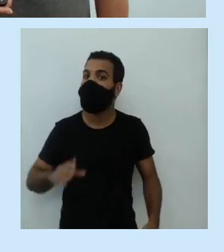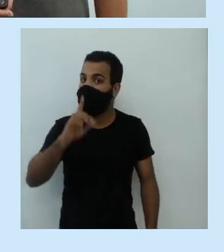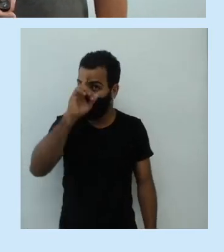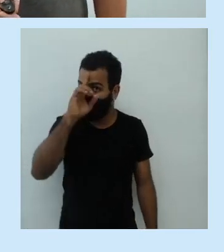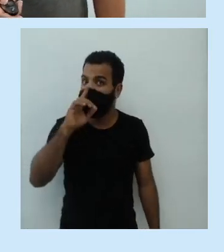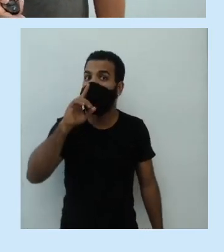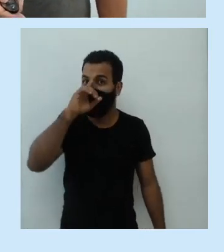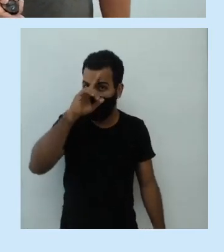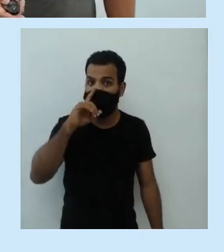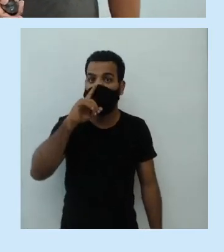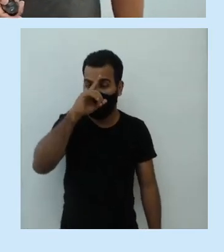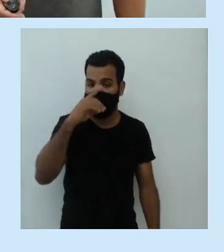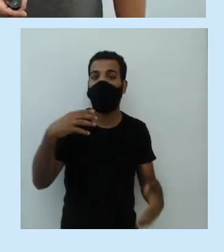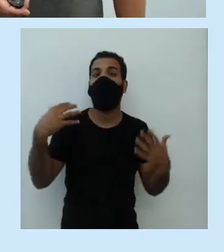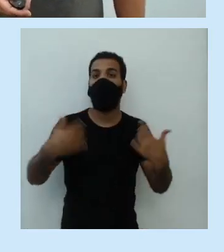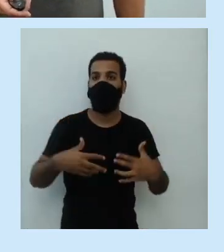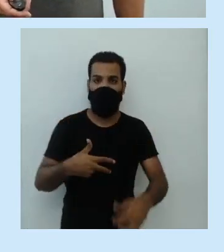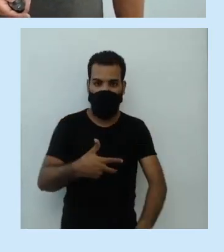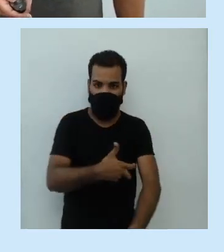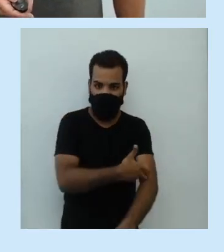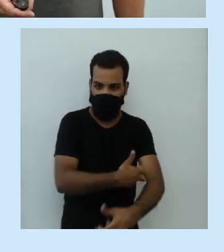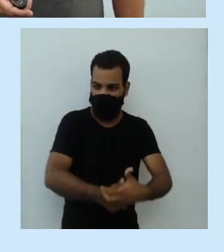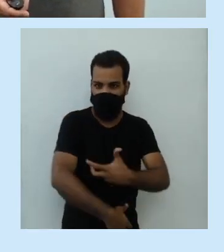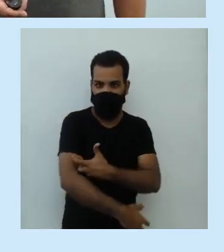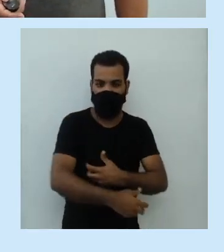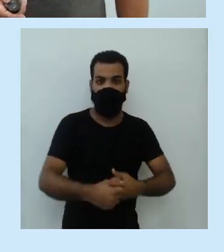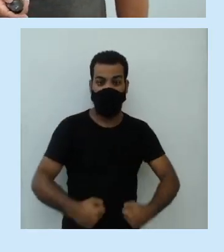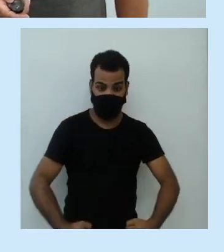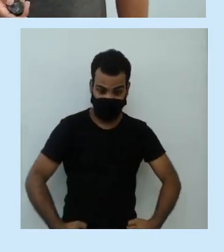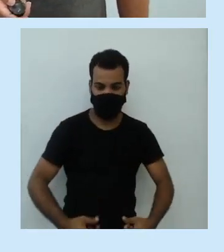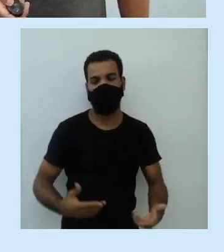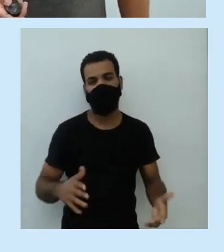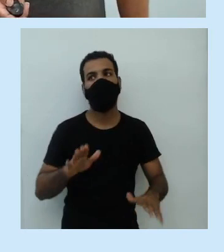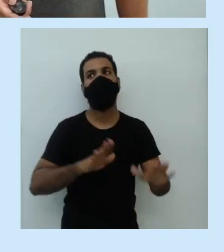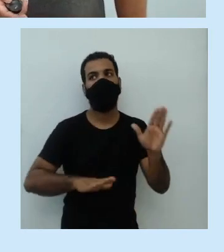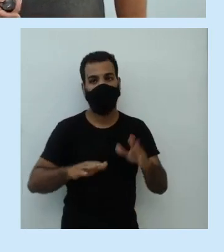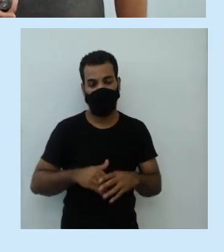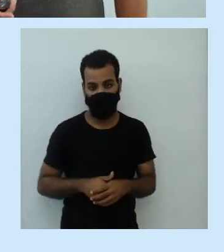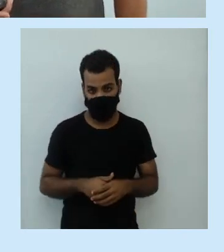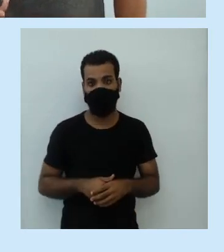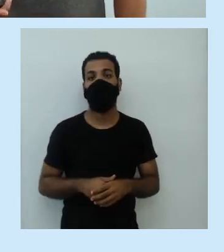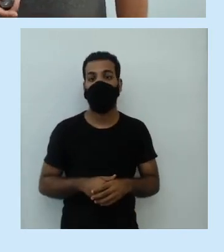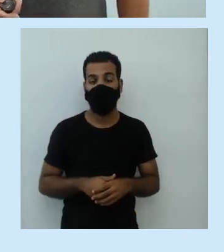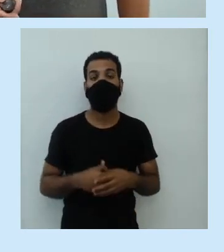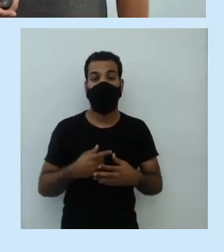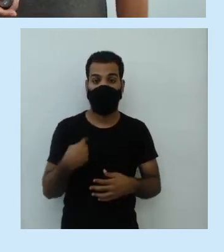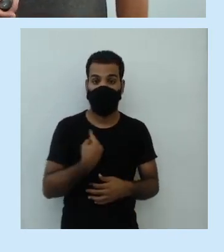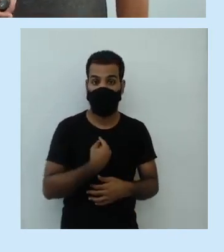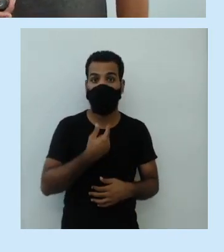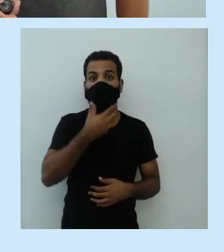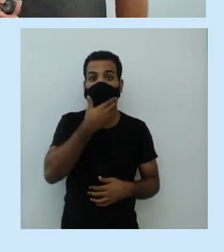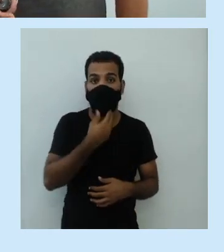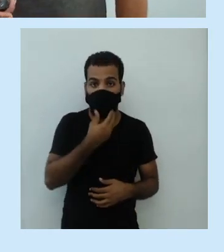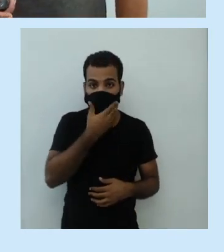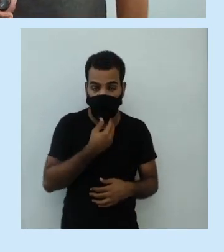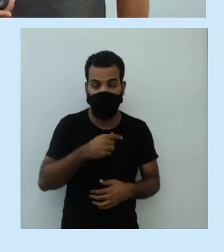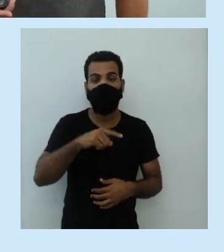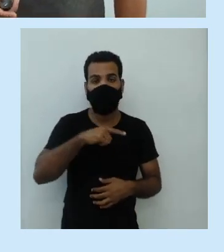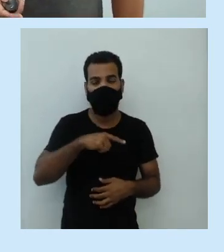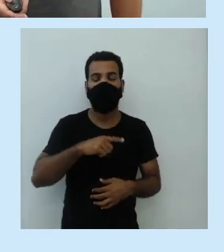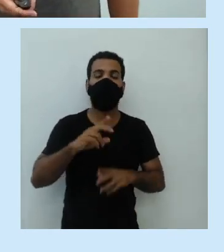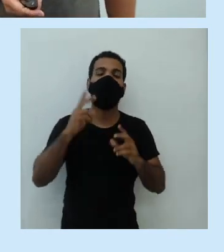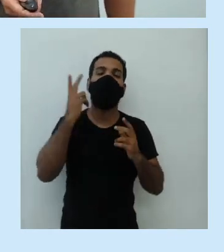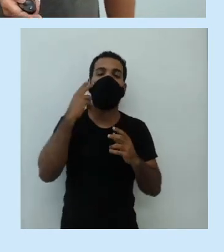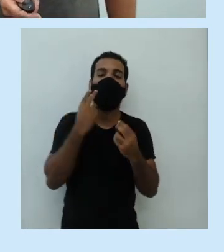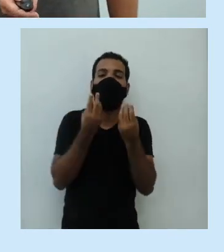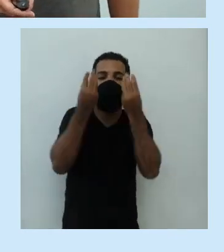nós. Principalmente, gente, nós, do sexo masculino, produzimos naturalmente a testosterona, tá certo? Que é um